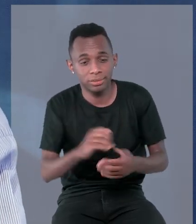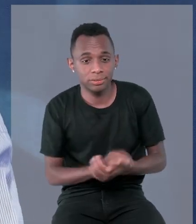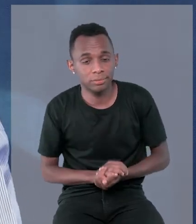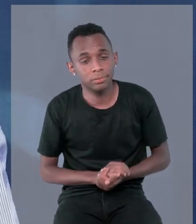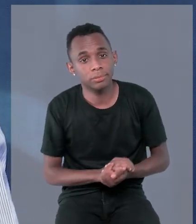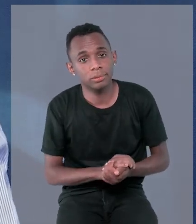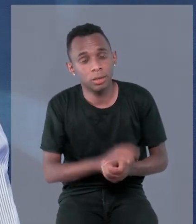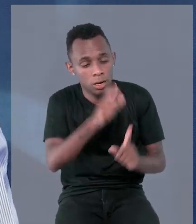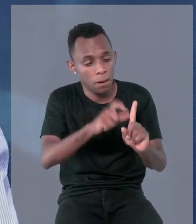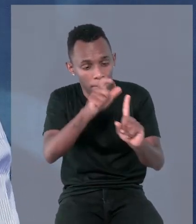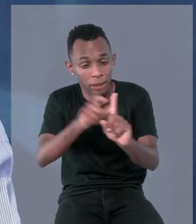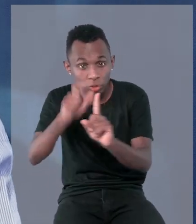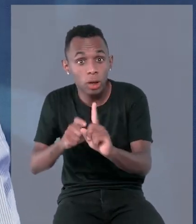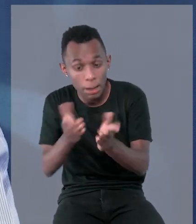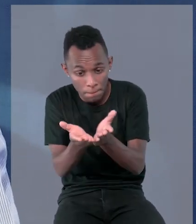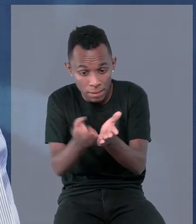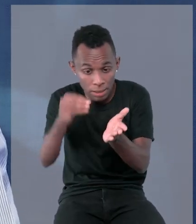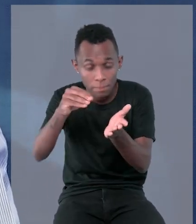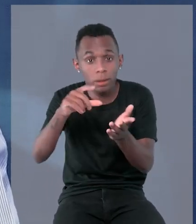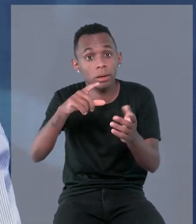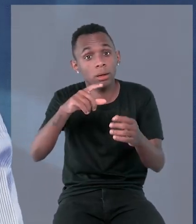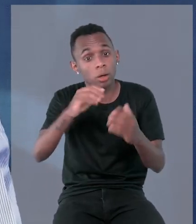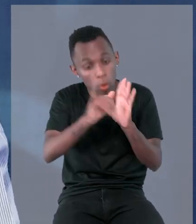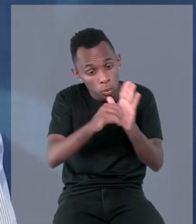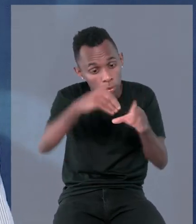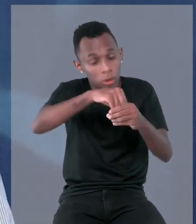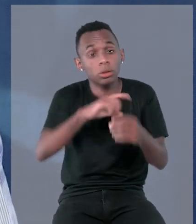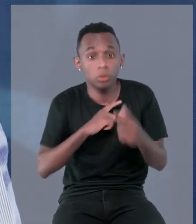os personagens bíblicos, eles aparecem, né, várias vezes aí, como